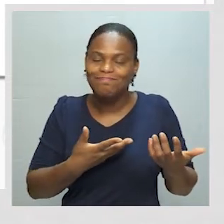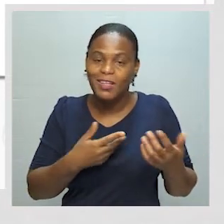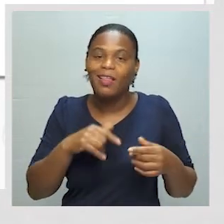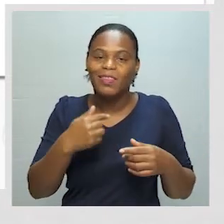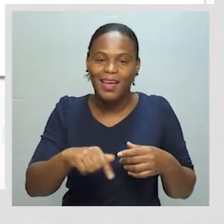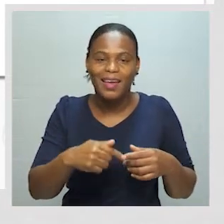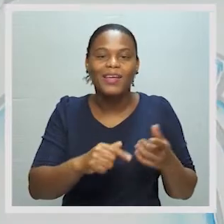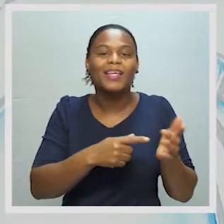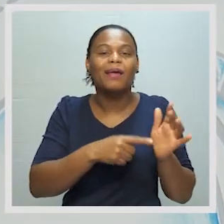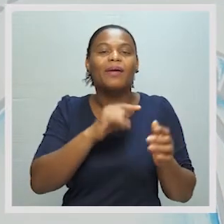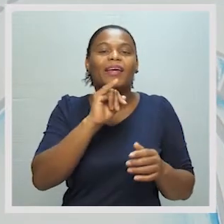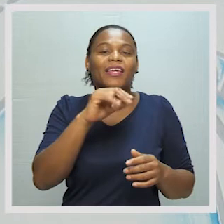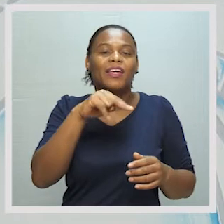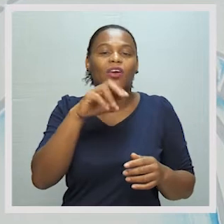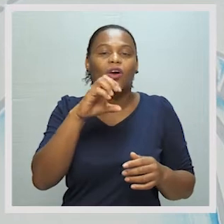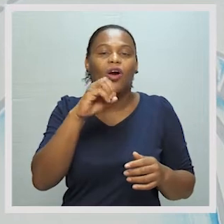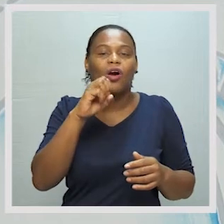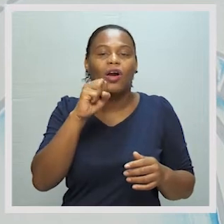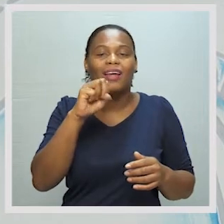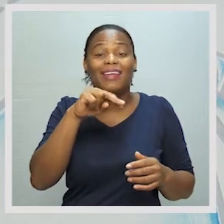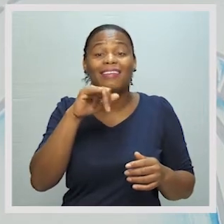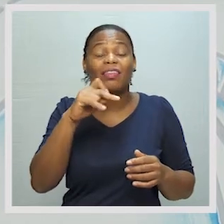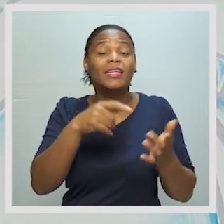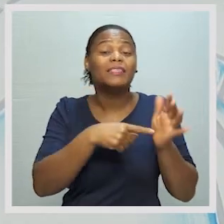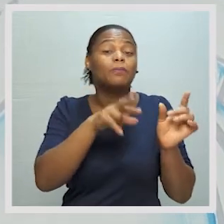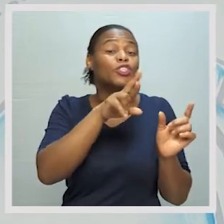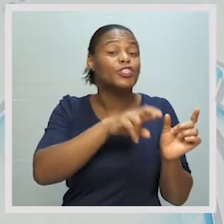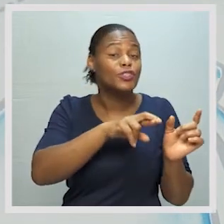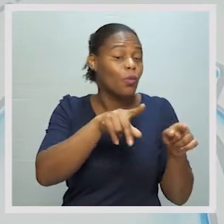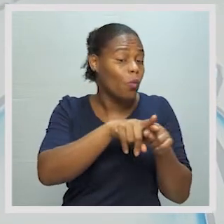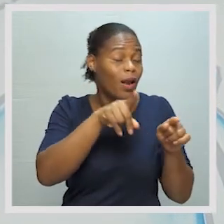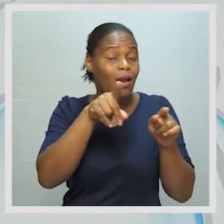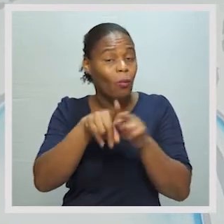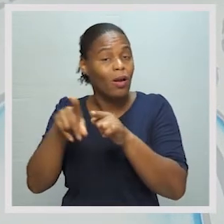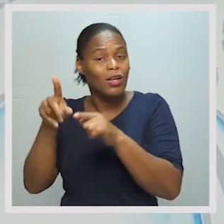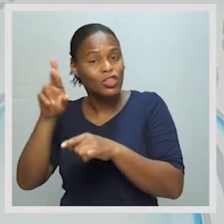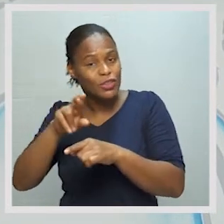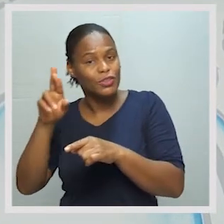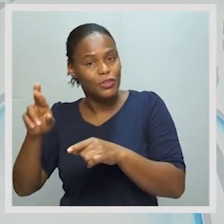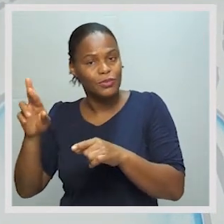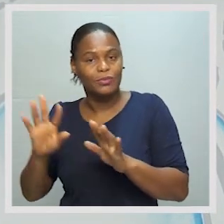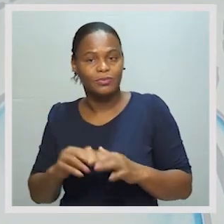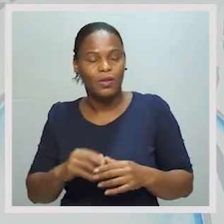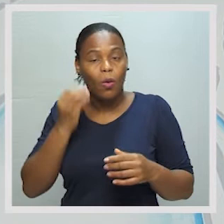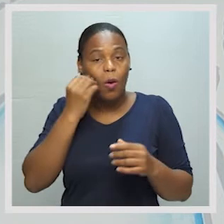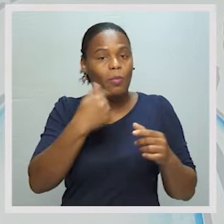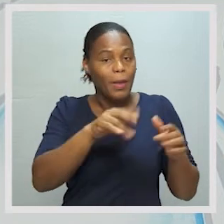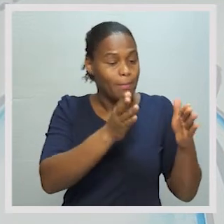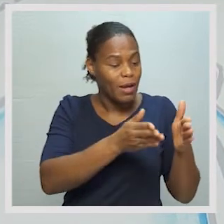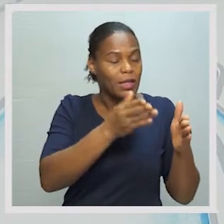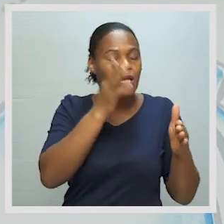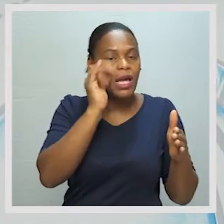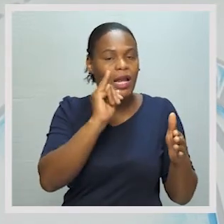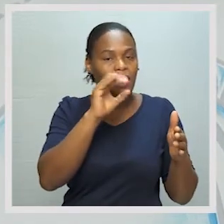exatamente a incógnita. Então, como eles têm a parte com